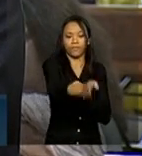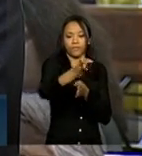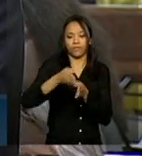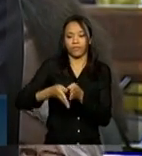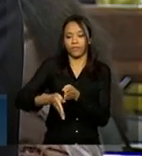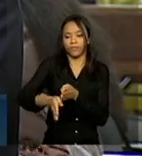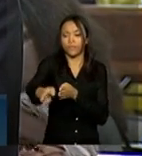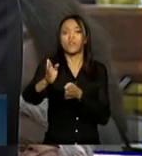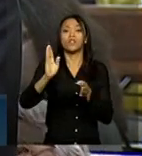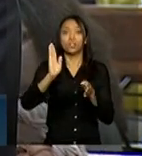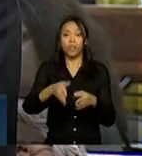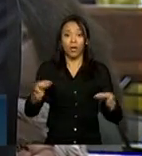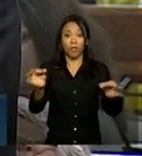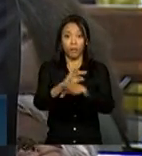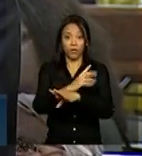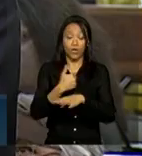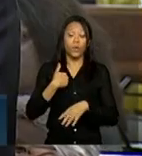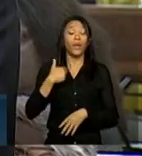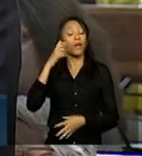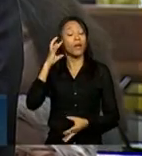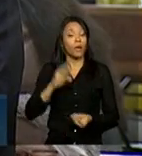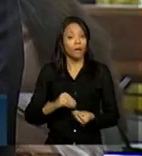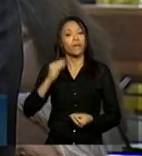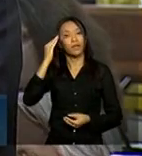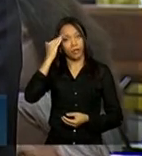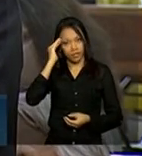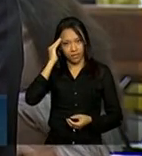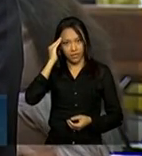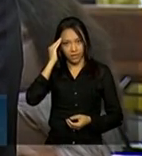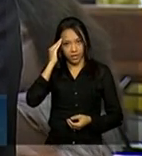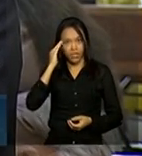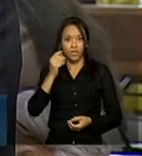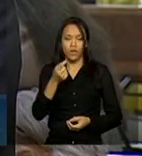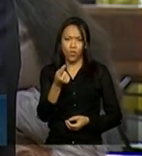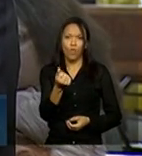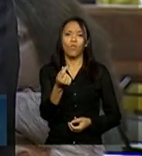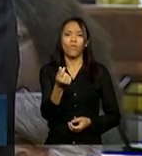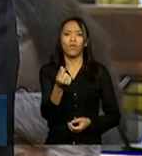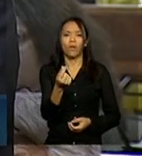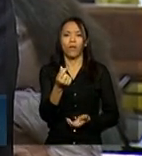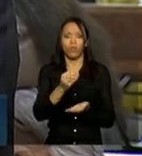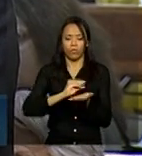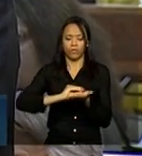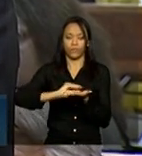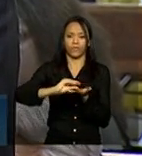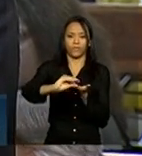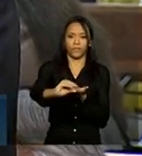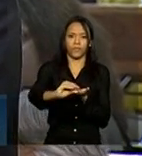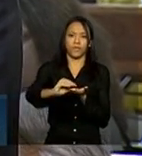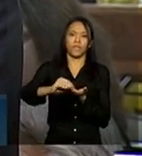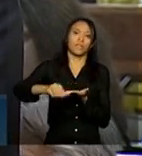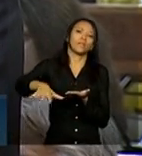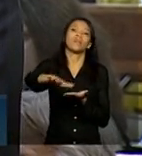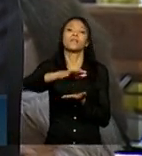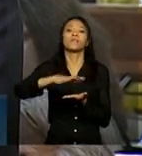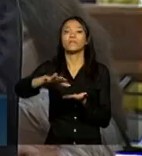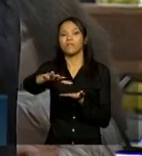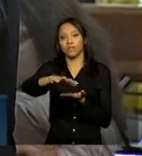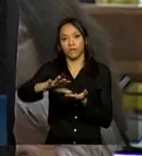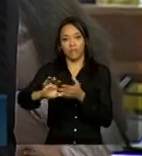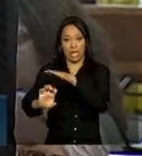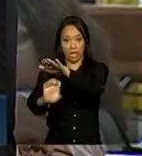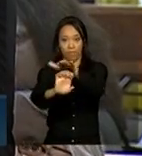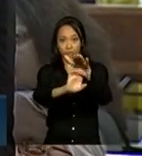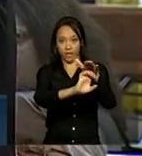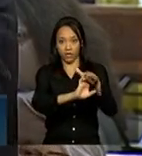O que eu queria entender era se o valor dos investimentos dessas concessões